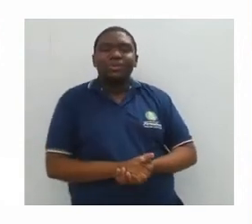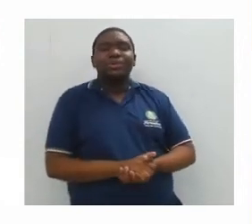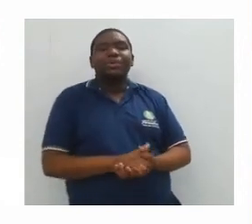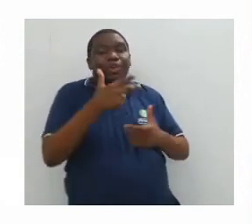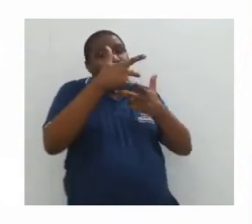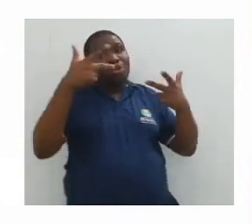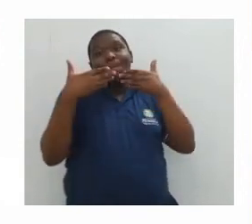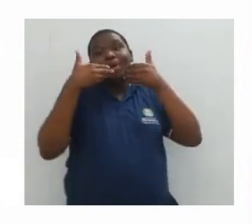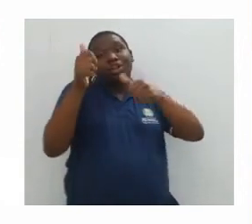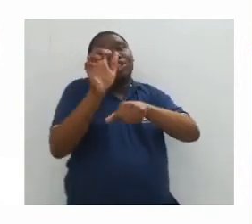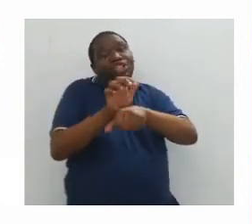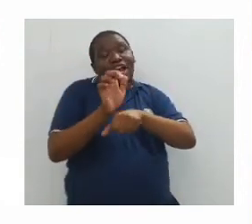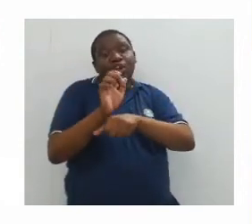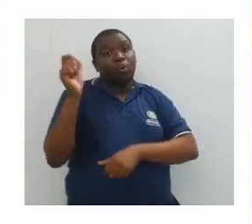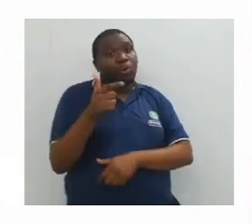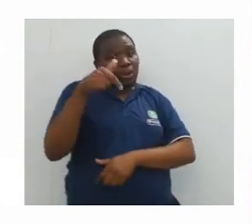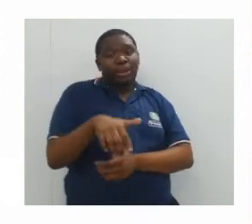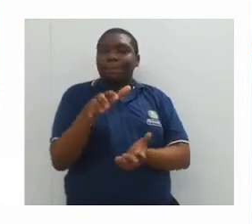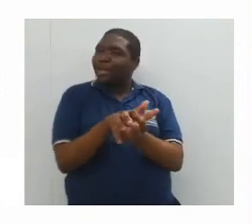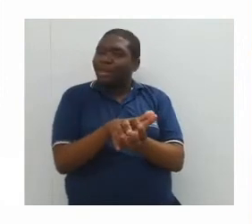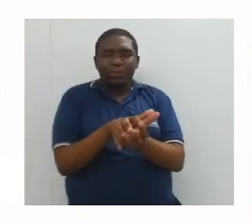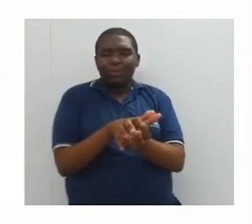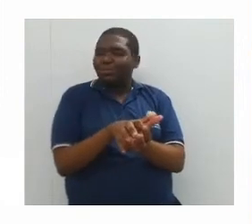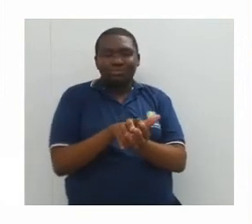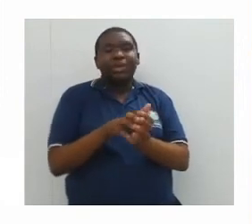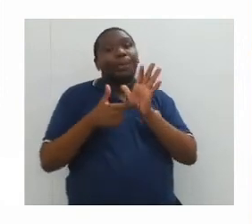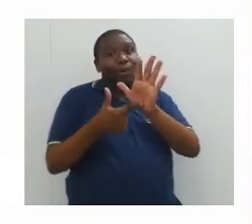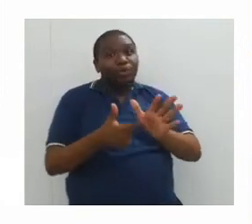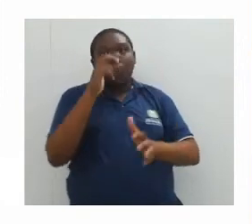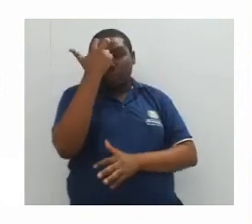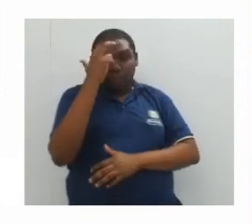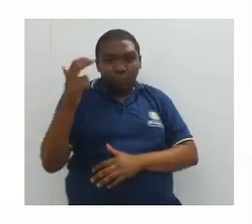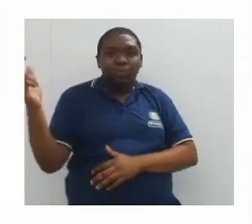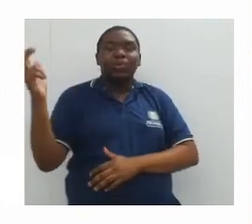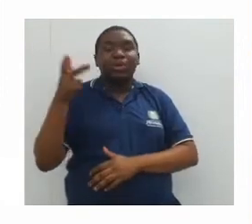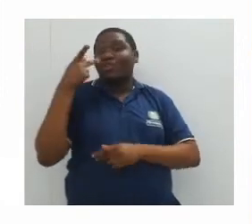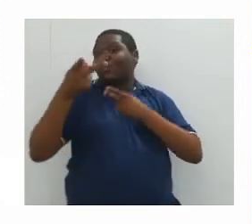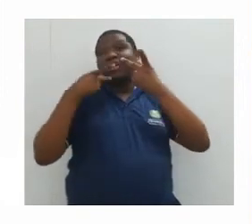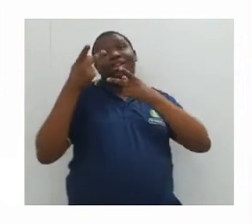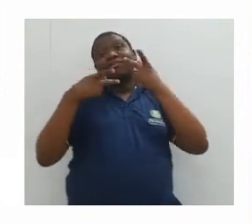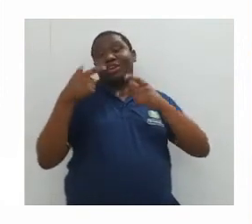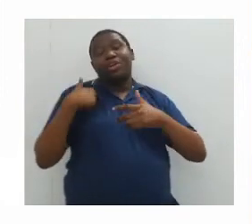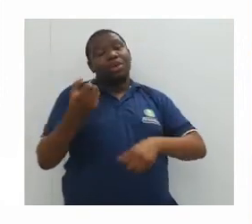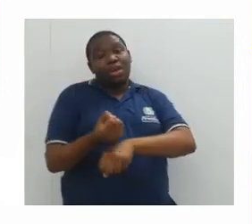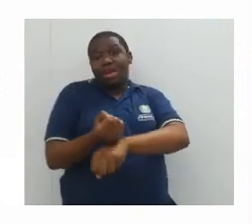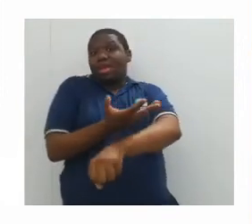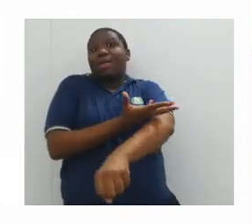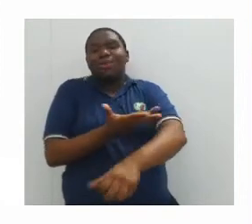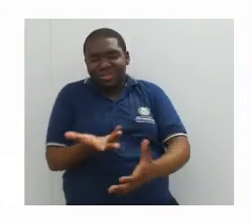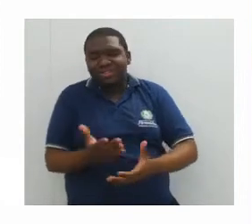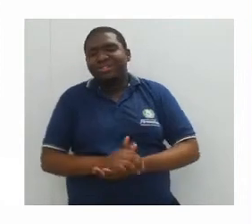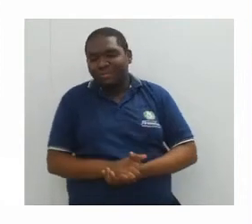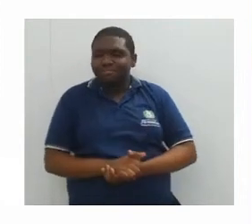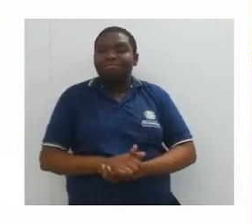melhor estado do que Pernambuco não, viu? Para mostrar tanta cultura assim. Não vou nem começar a falar aqui, senão vou me emocionar. Então,